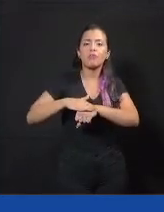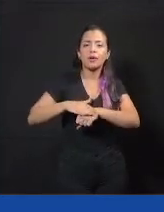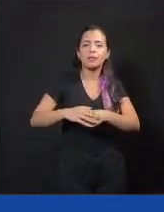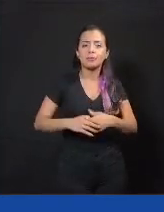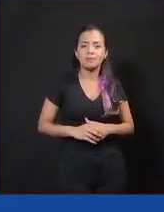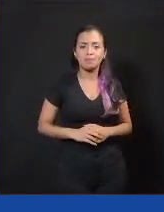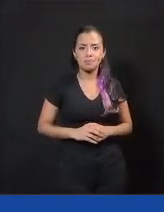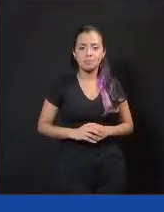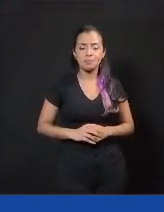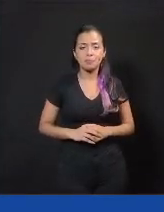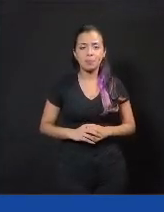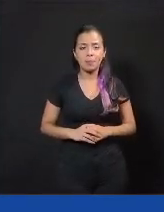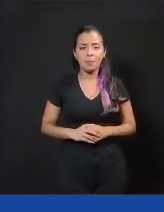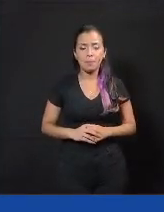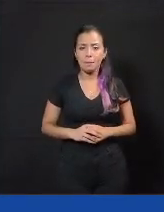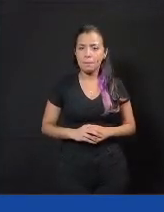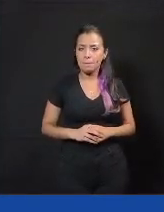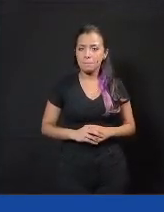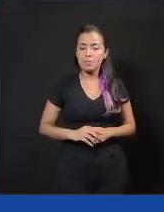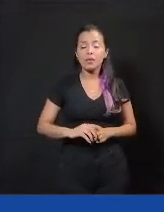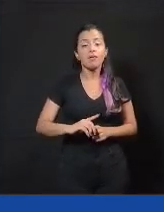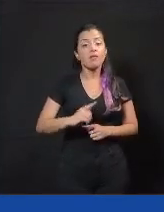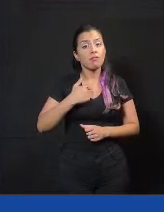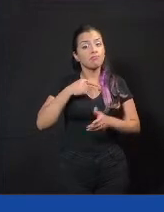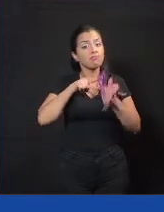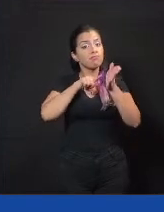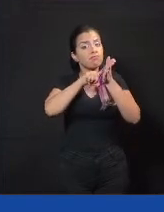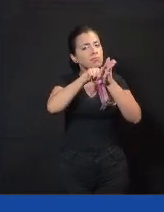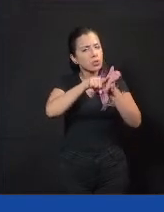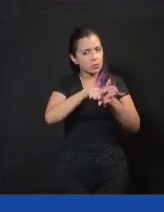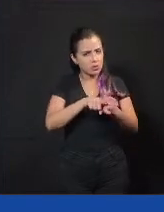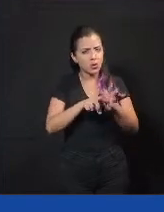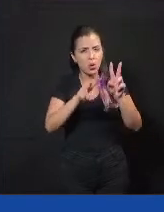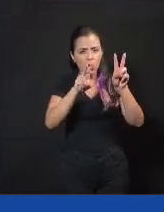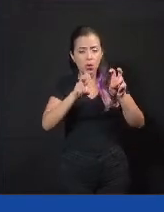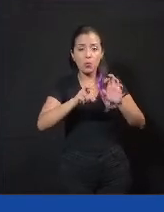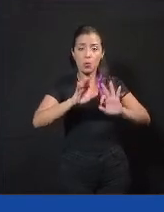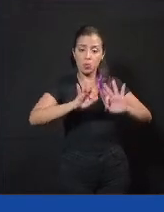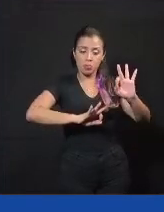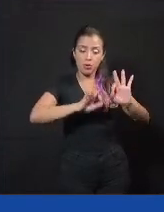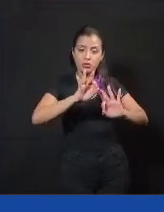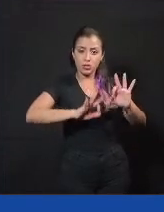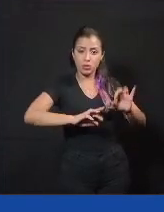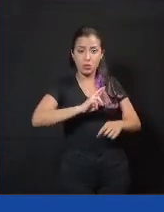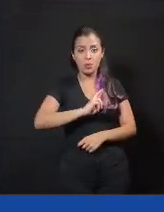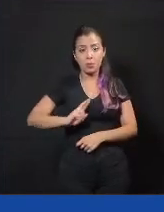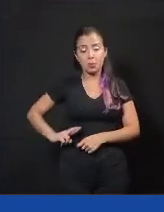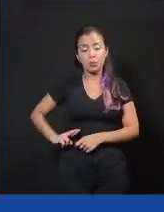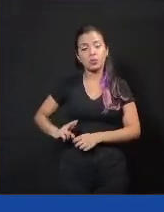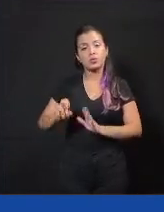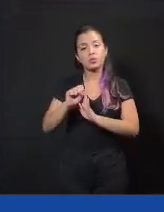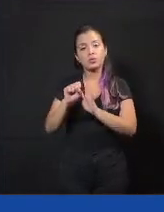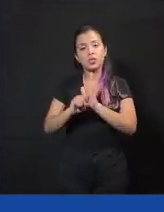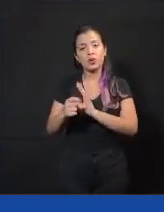da Dissimulação, eu pesquisei sobre os projetos republicanos no final do século XIX,